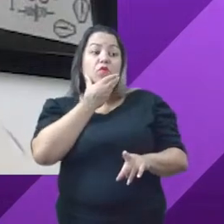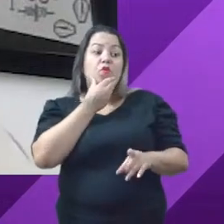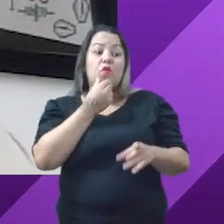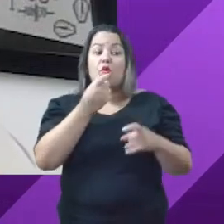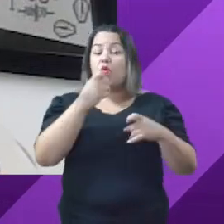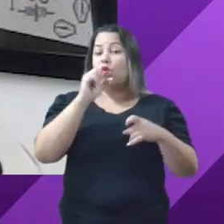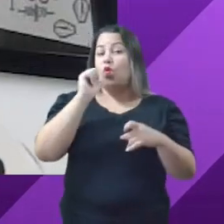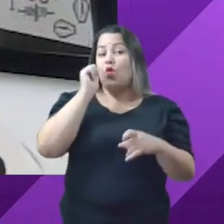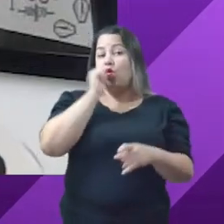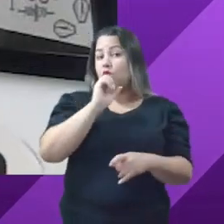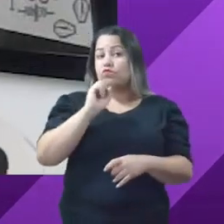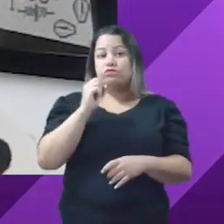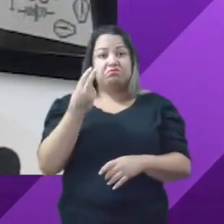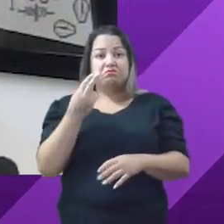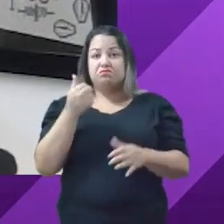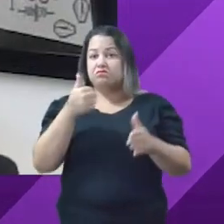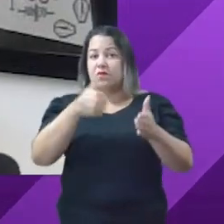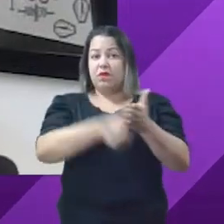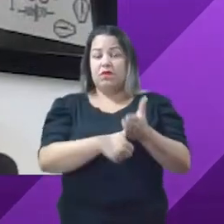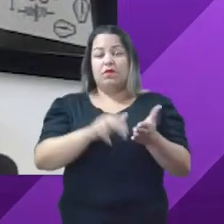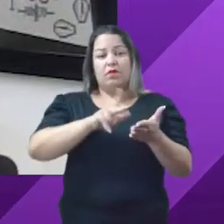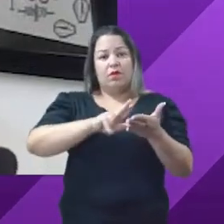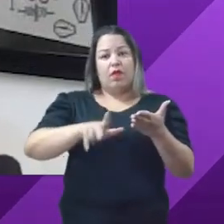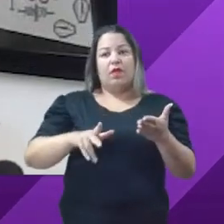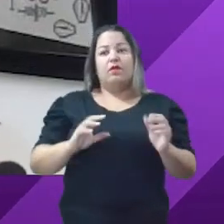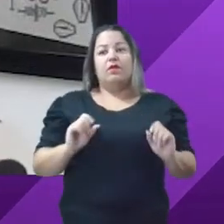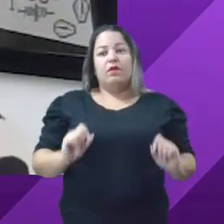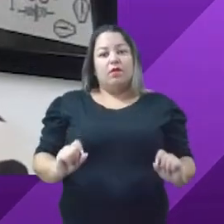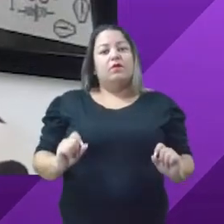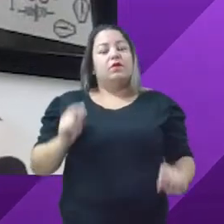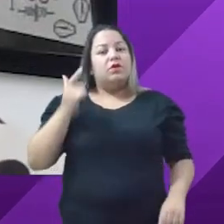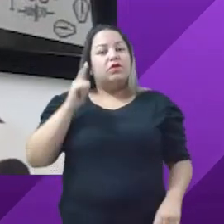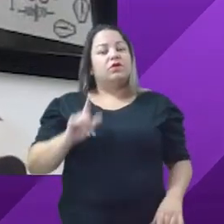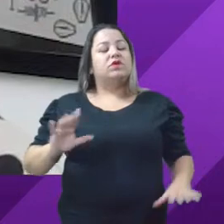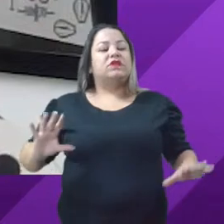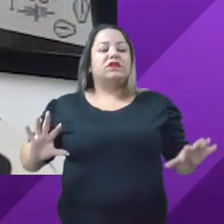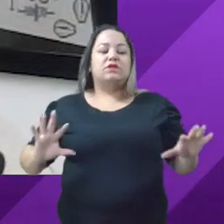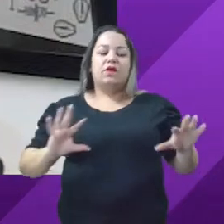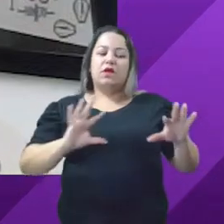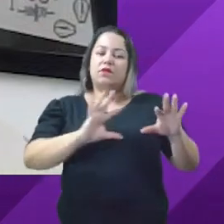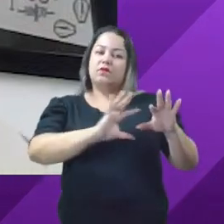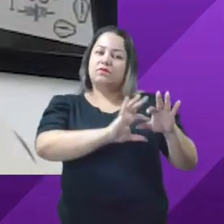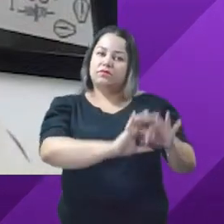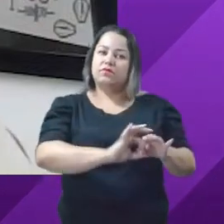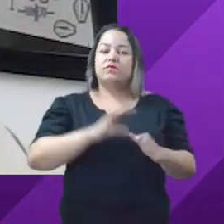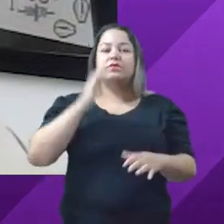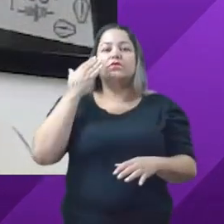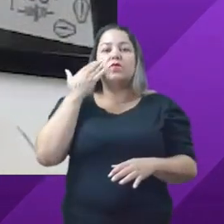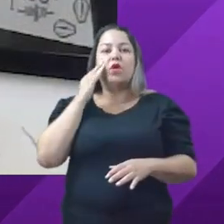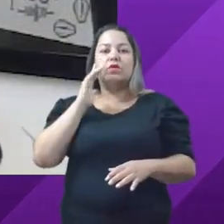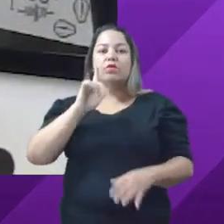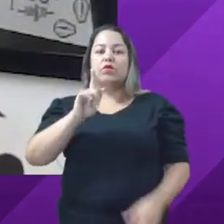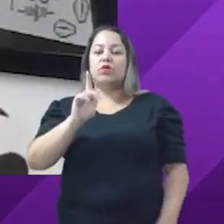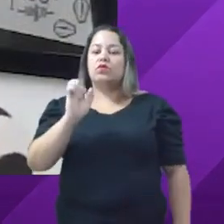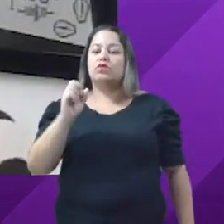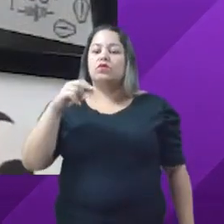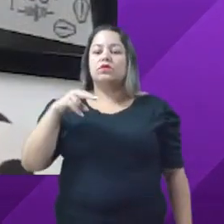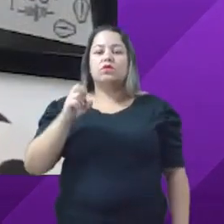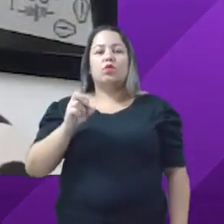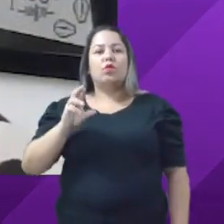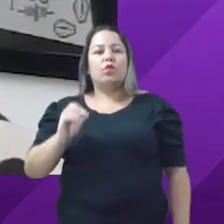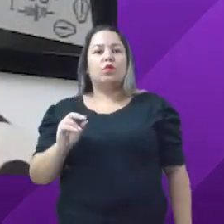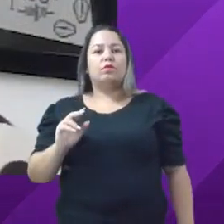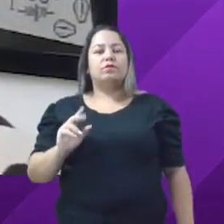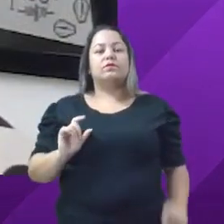ou a identidade de gênero. Bom, gente, para a gente conseguir alinhar, né, o que a gente entende sobre gênero? Eu vou utilizar